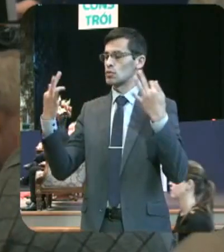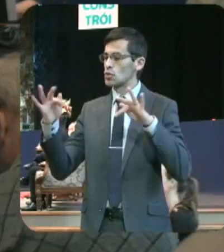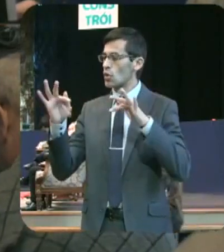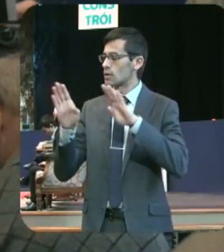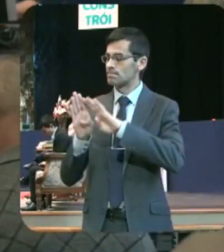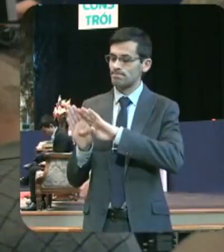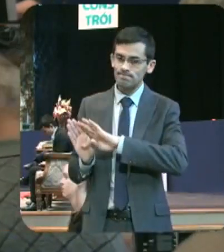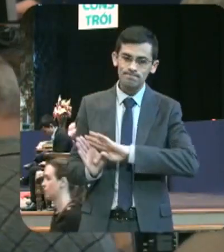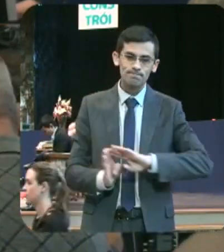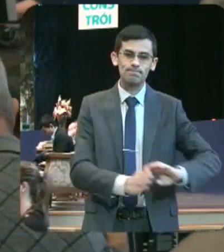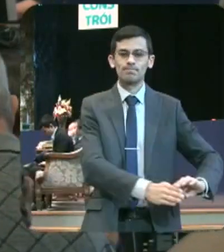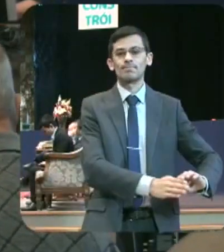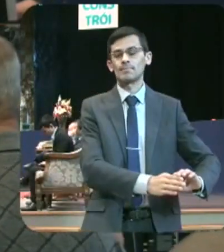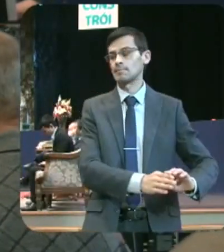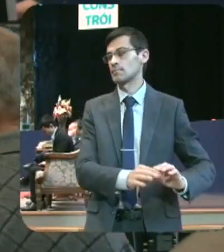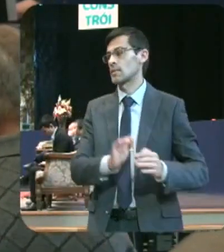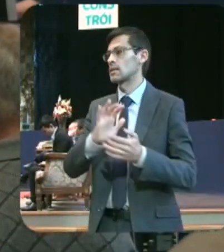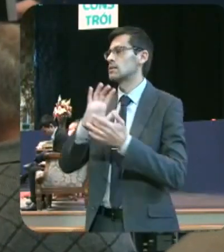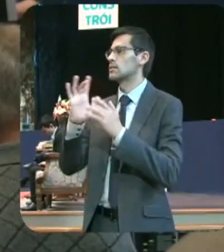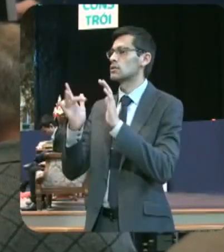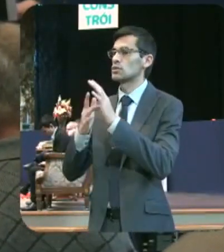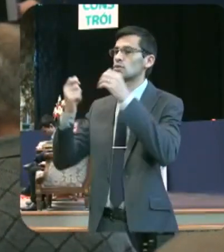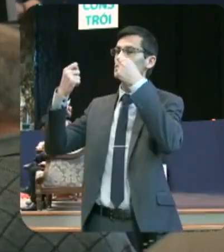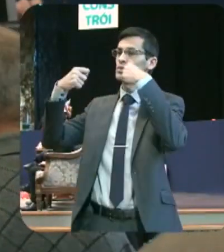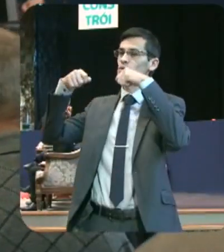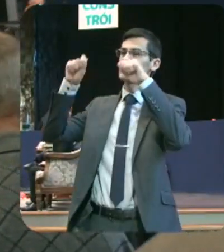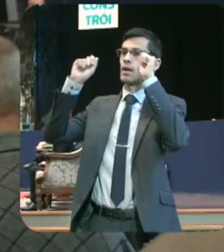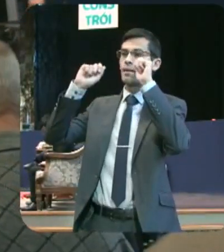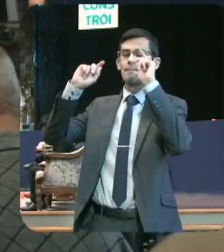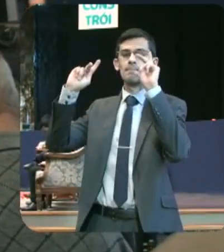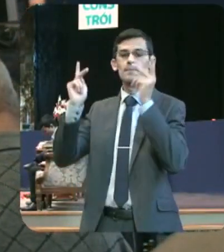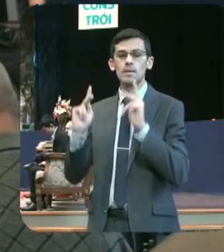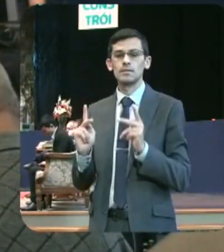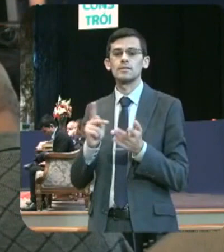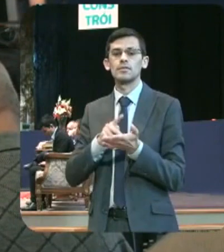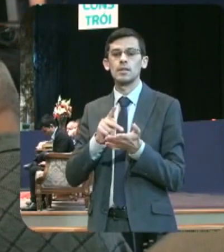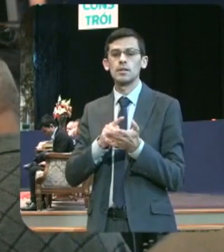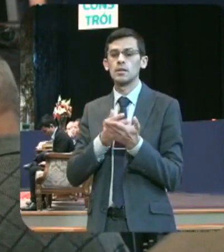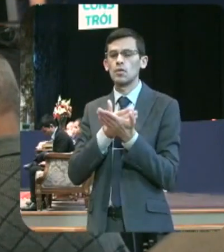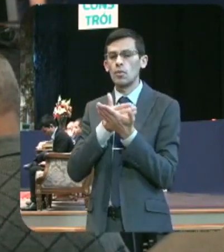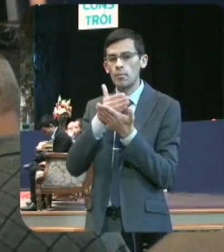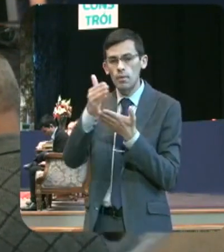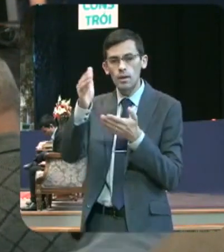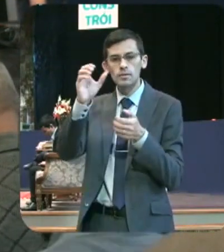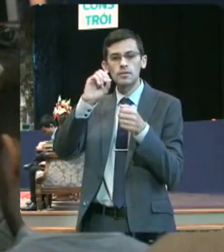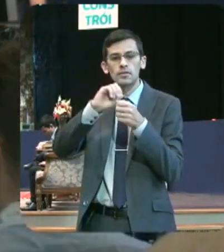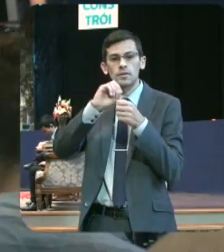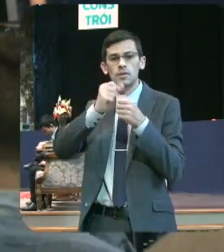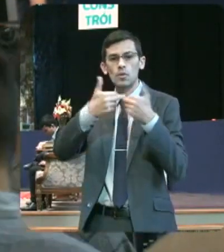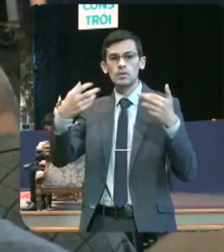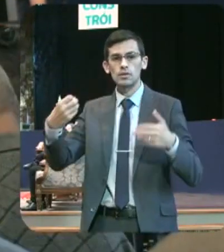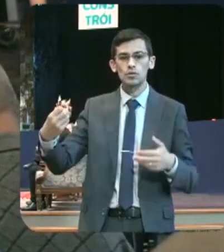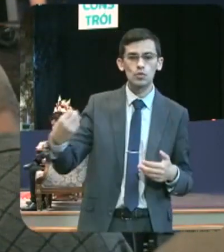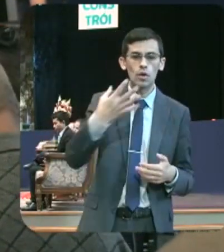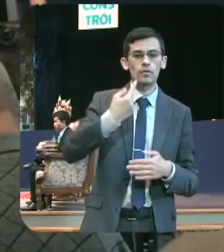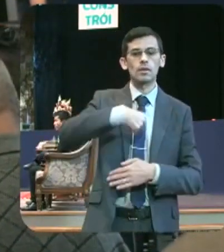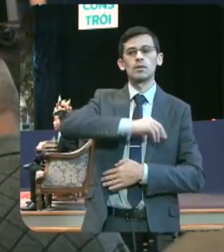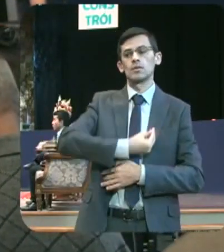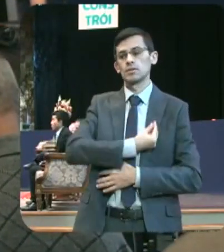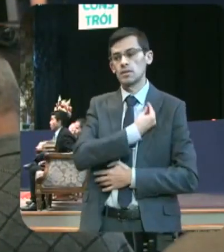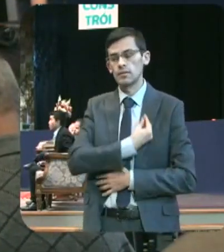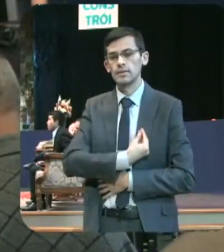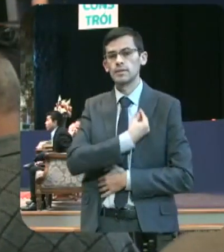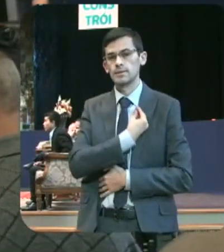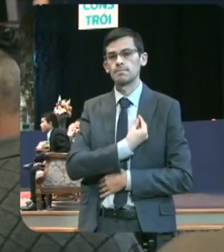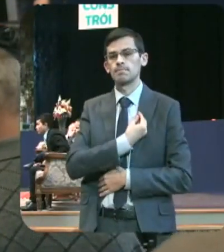dores, Ele leva, e Ele começa a construir algo novo na nossa vida. Essa é